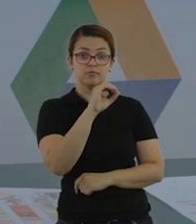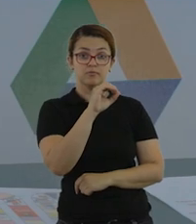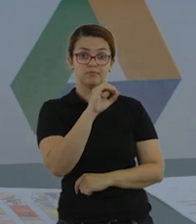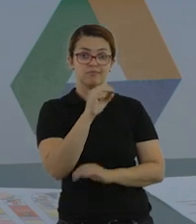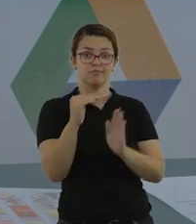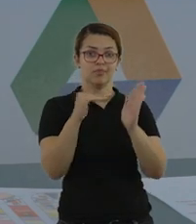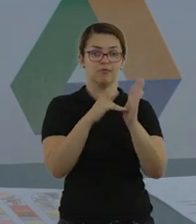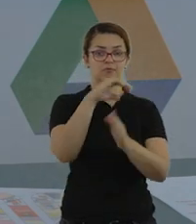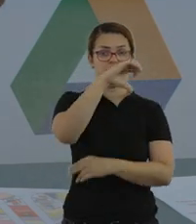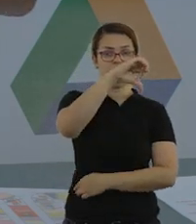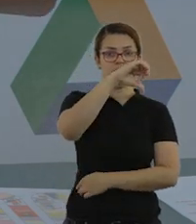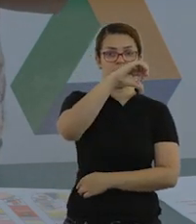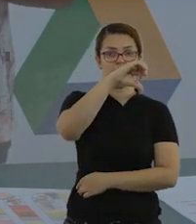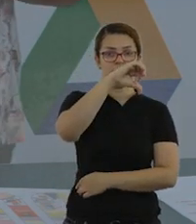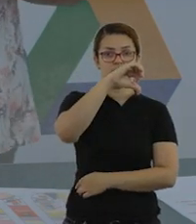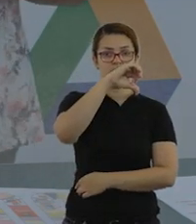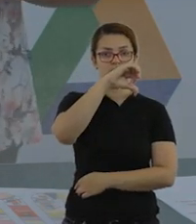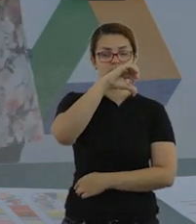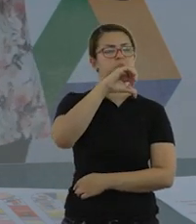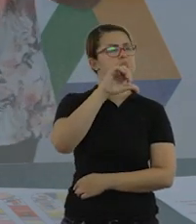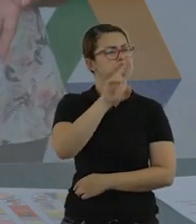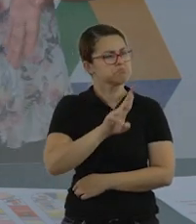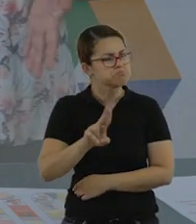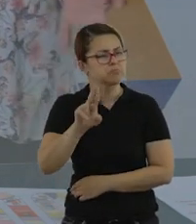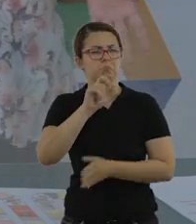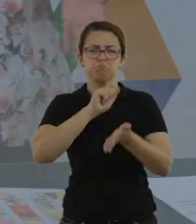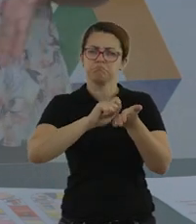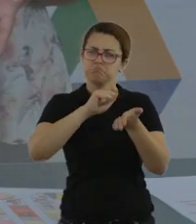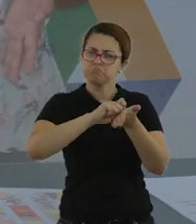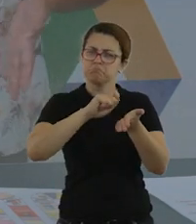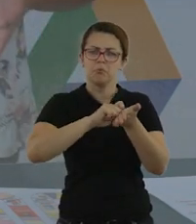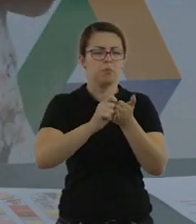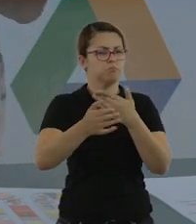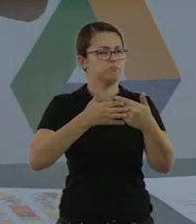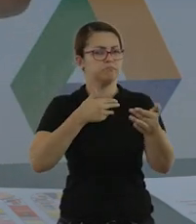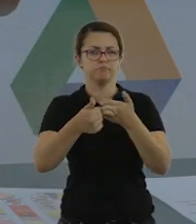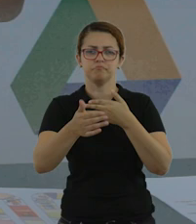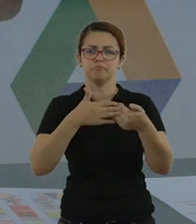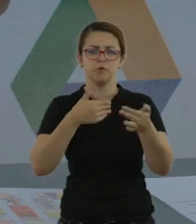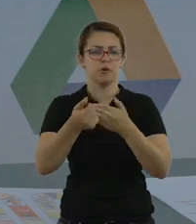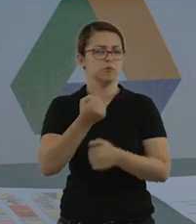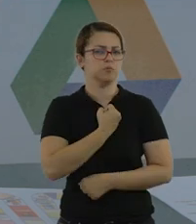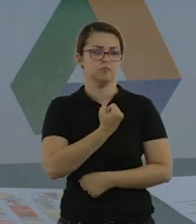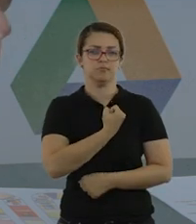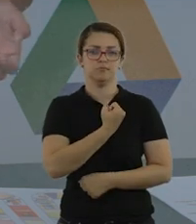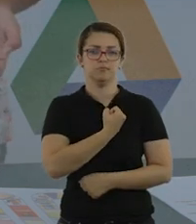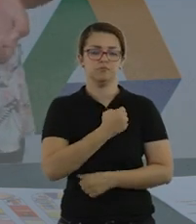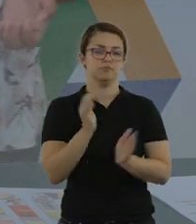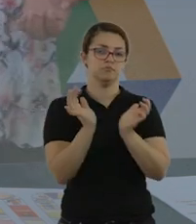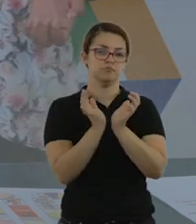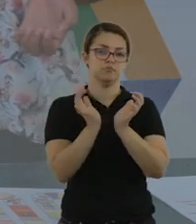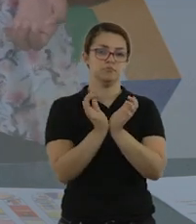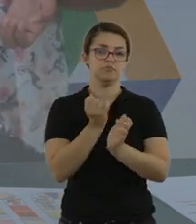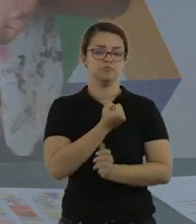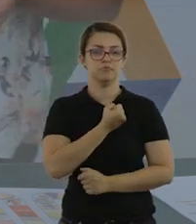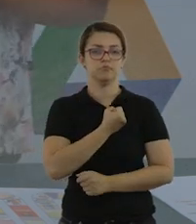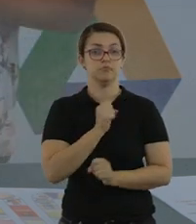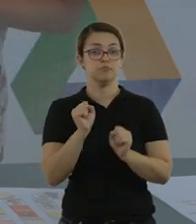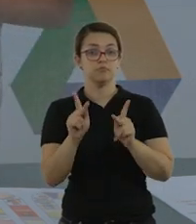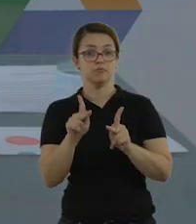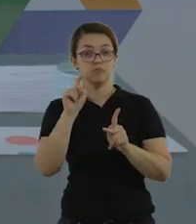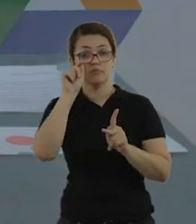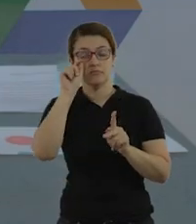são do 0 até o 9. Com eles nós podemos escrever qualquer número do nosso sistema de numeração,